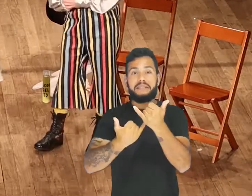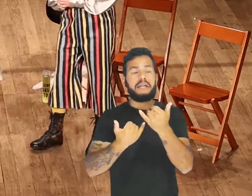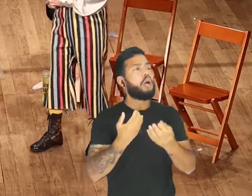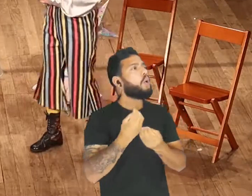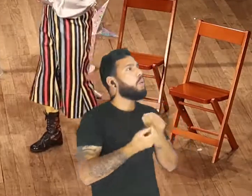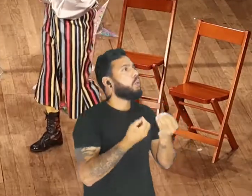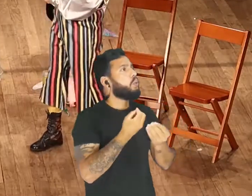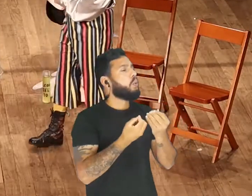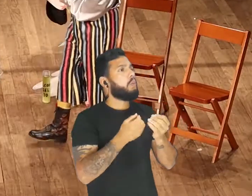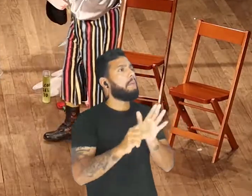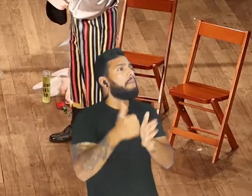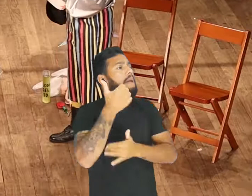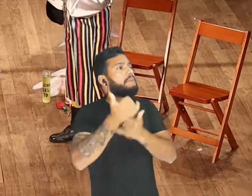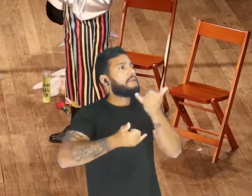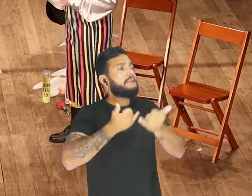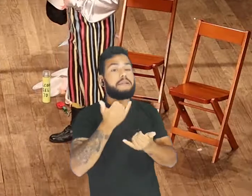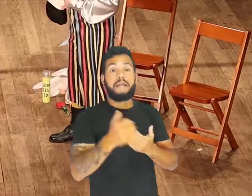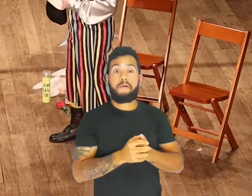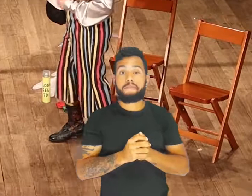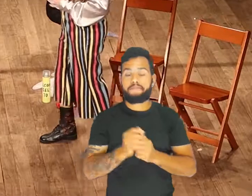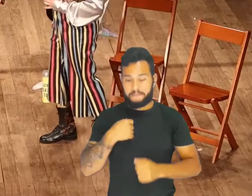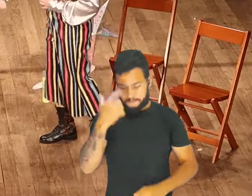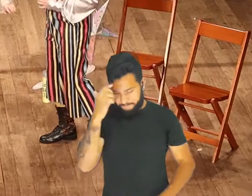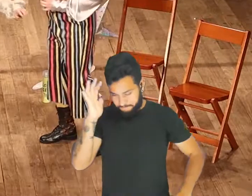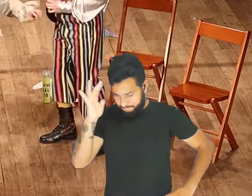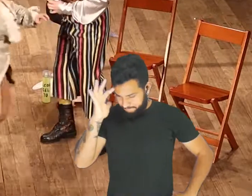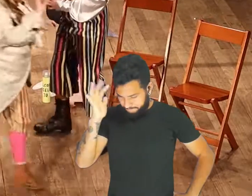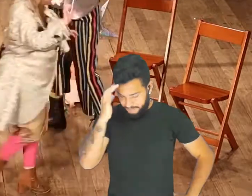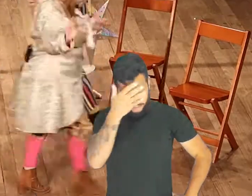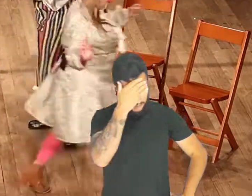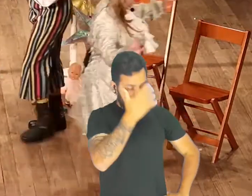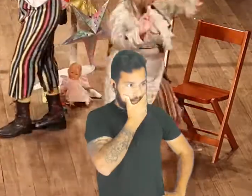vamos? O que a gente podia brincar? Qual é que podia ser a primeira brincadeira?